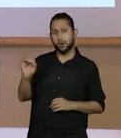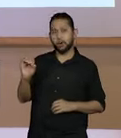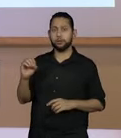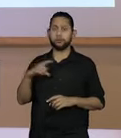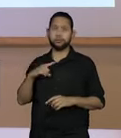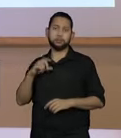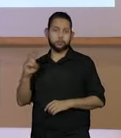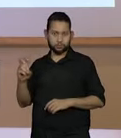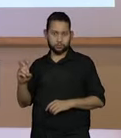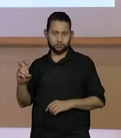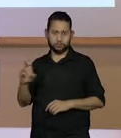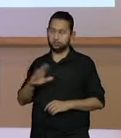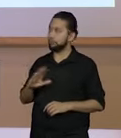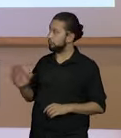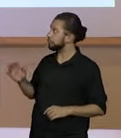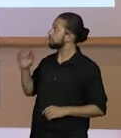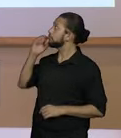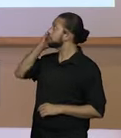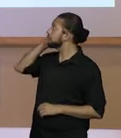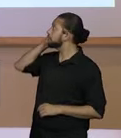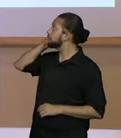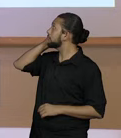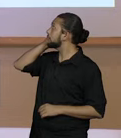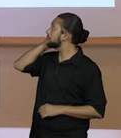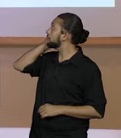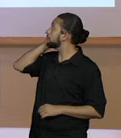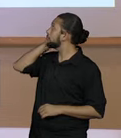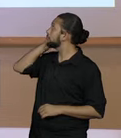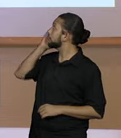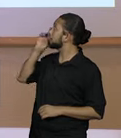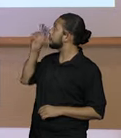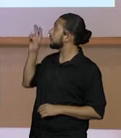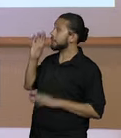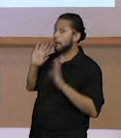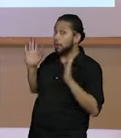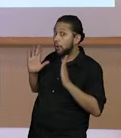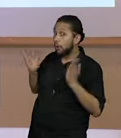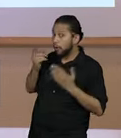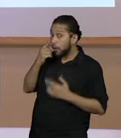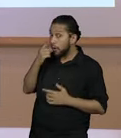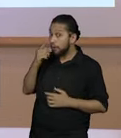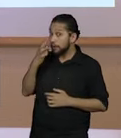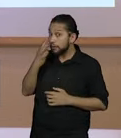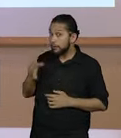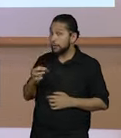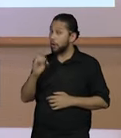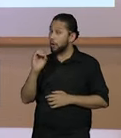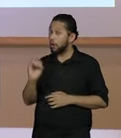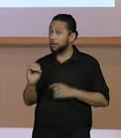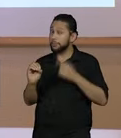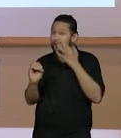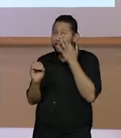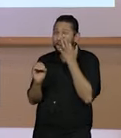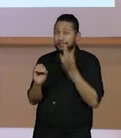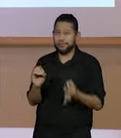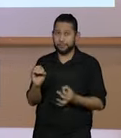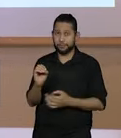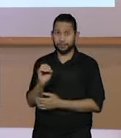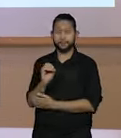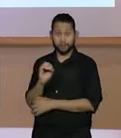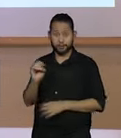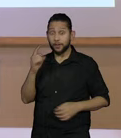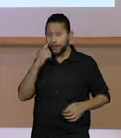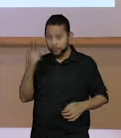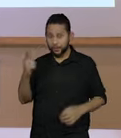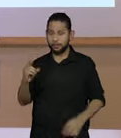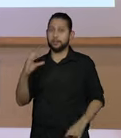o total 10 de hidrogênio. Agora o oxigênio, a gente precisa observar, porque na molécula de